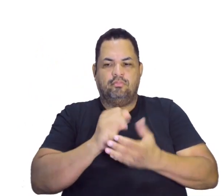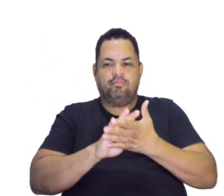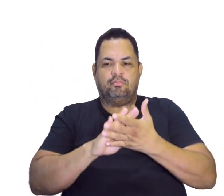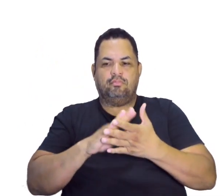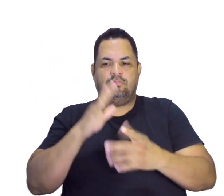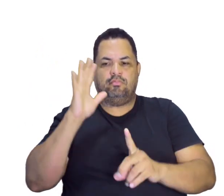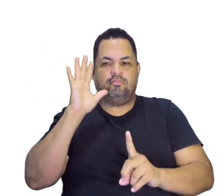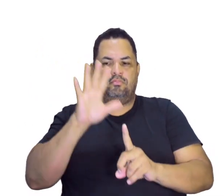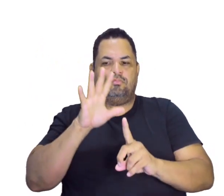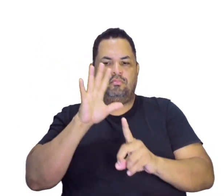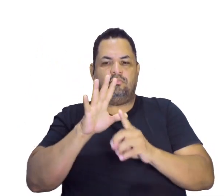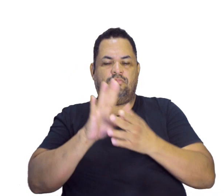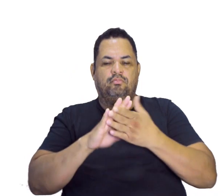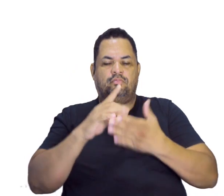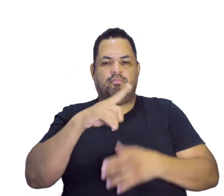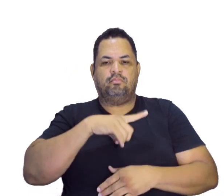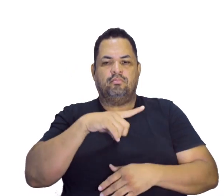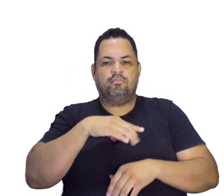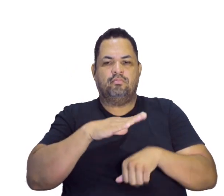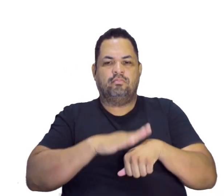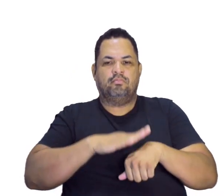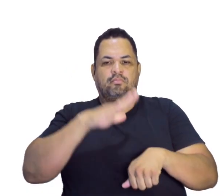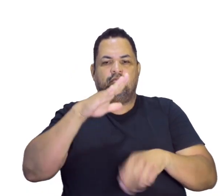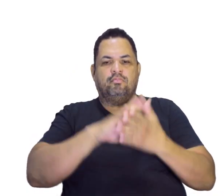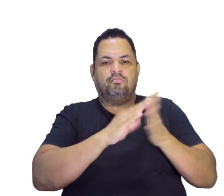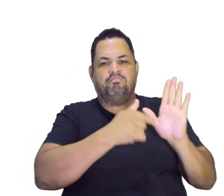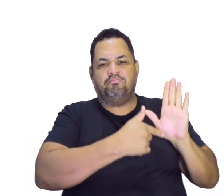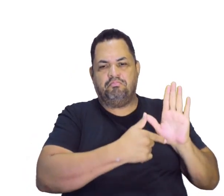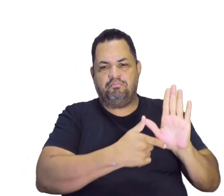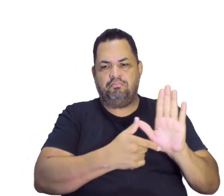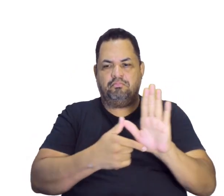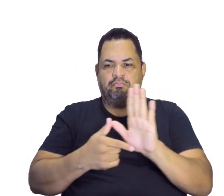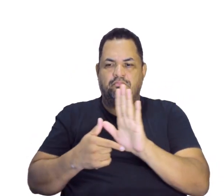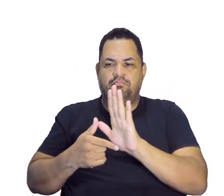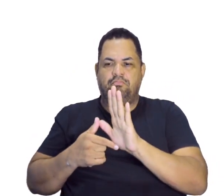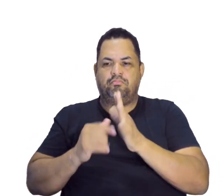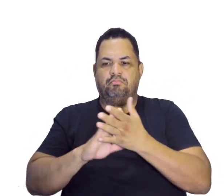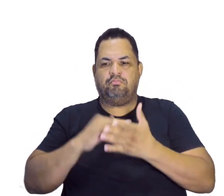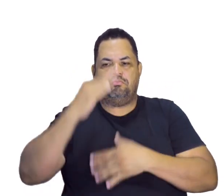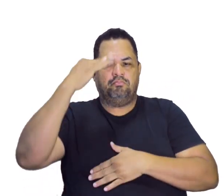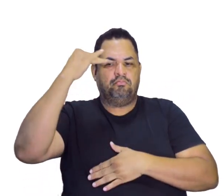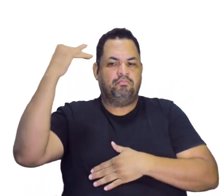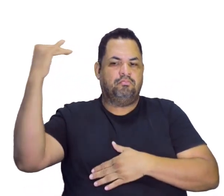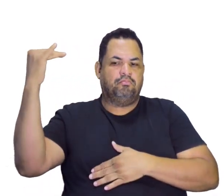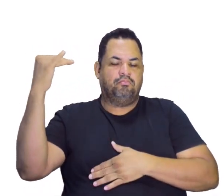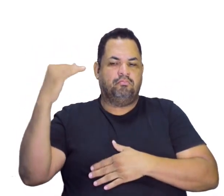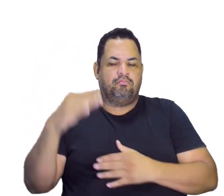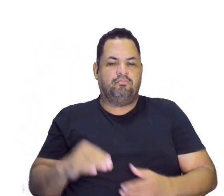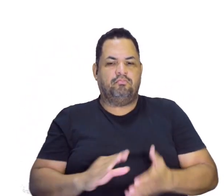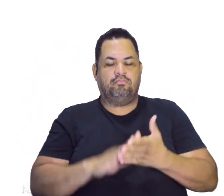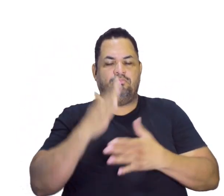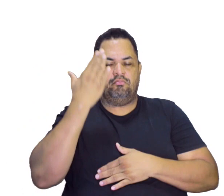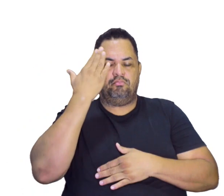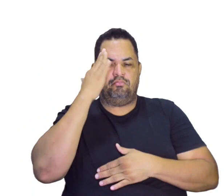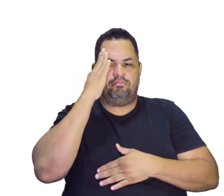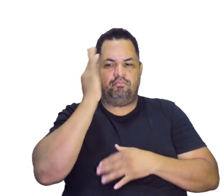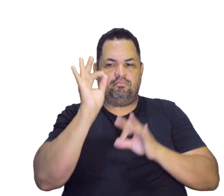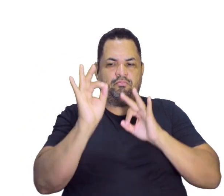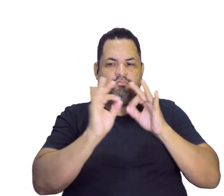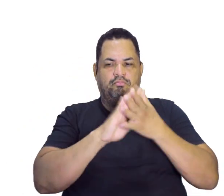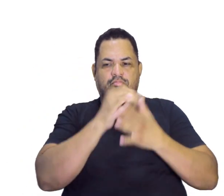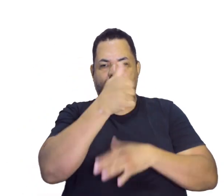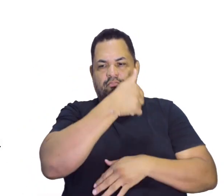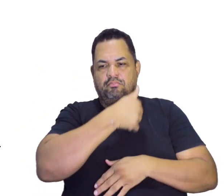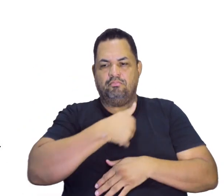que tiveram assim, mais exposição, que se destacaram mais. Então vamos entender melhor